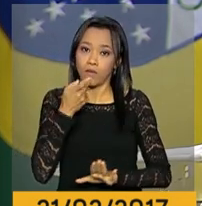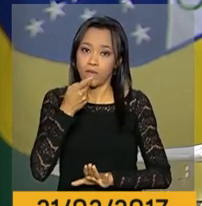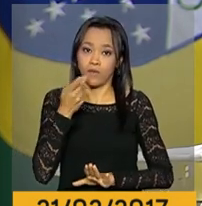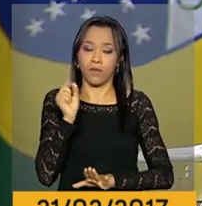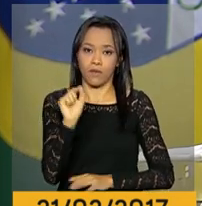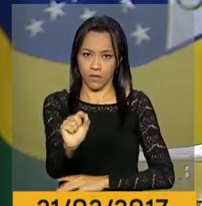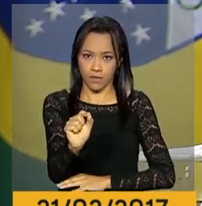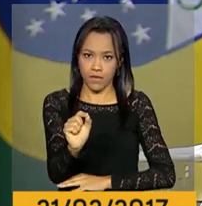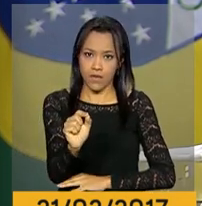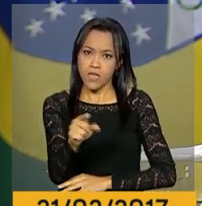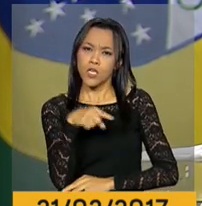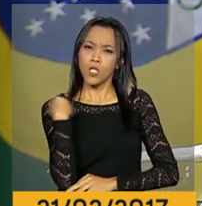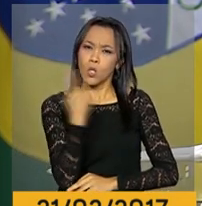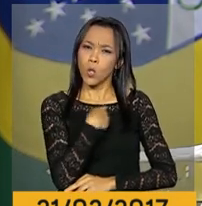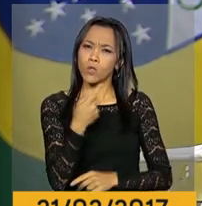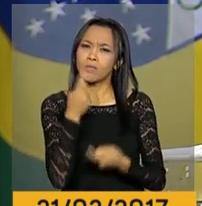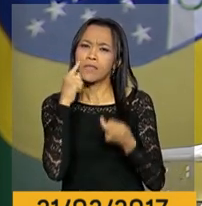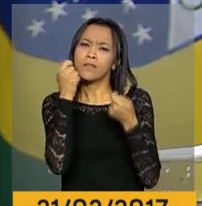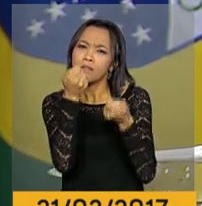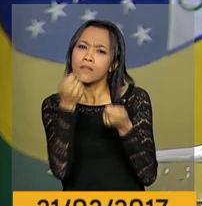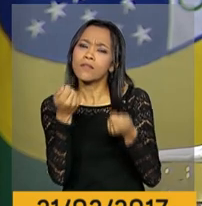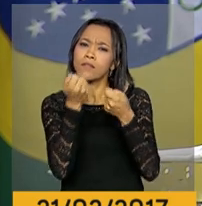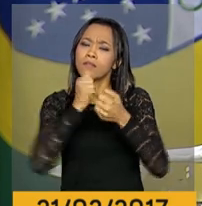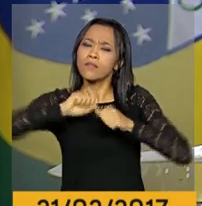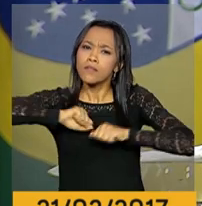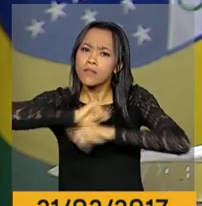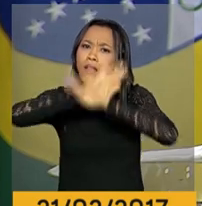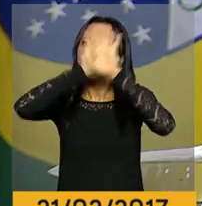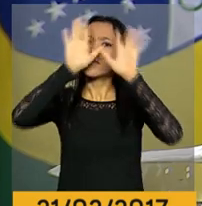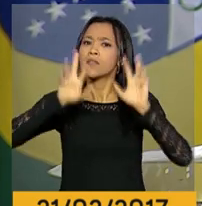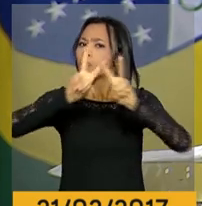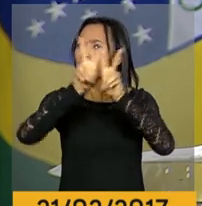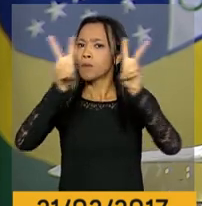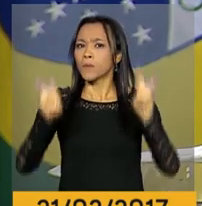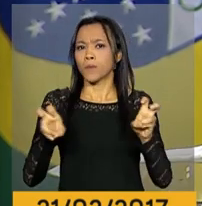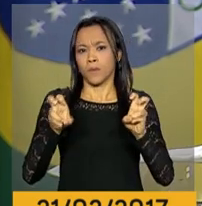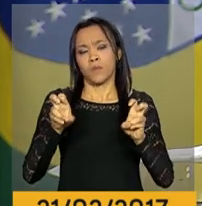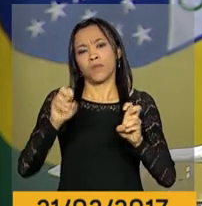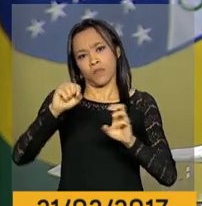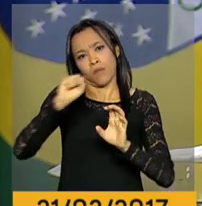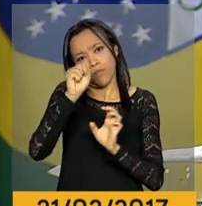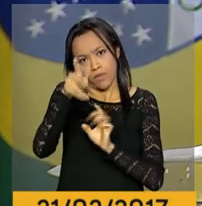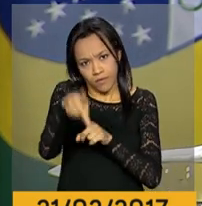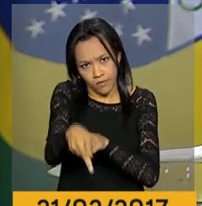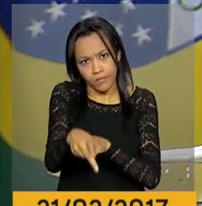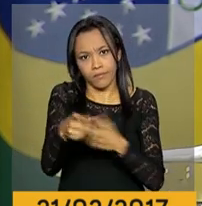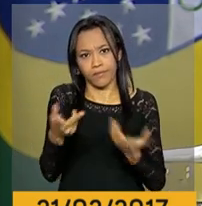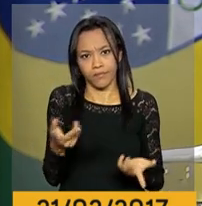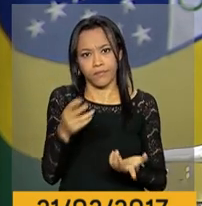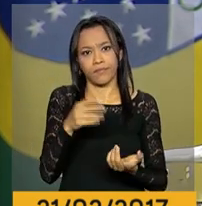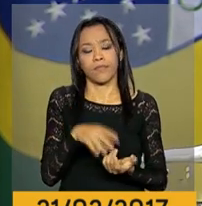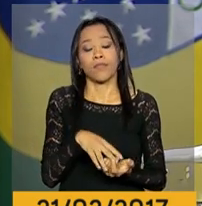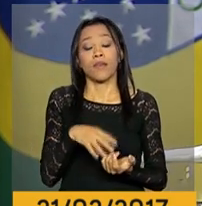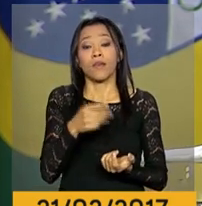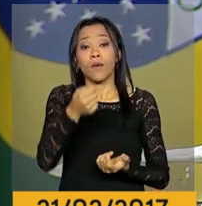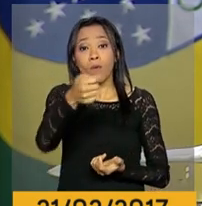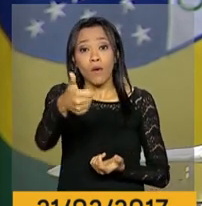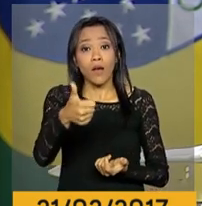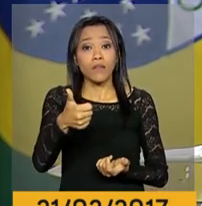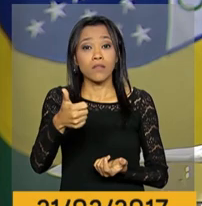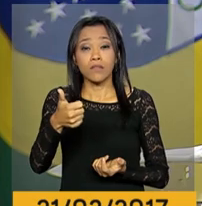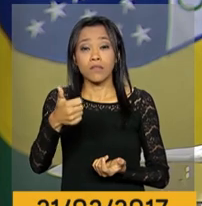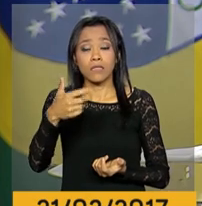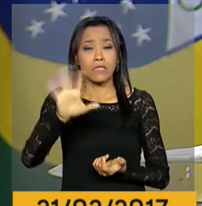há nós estamos tentando esclarecer essa questão da PR porque eu vejo com muita frequência e quase sem